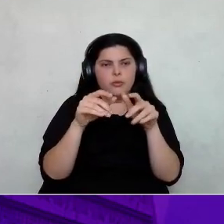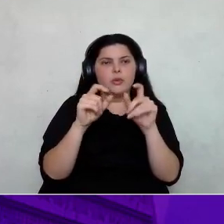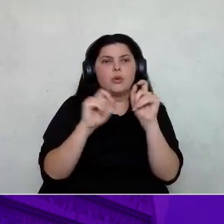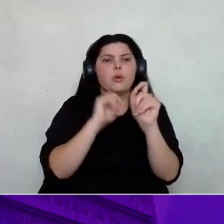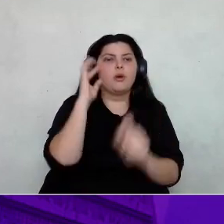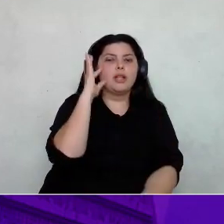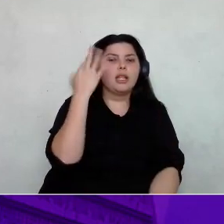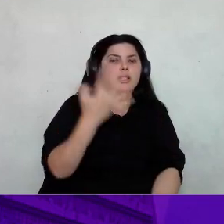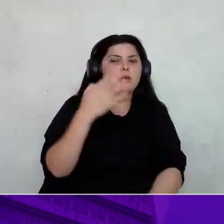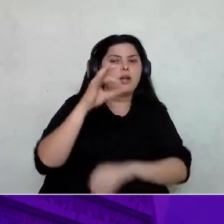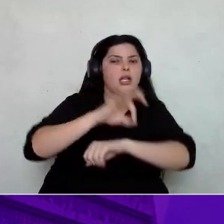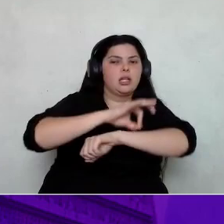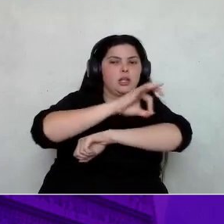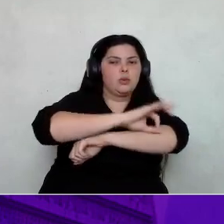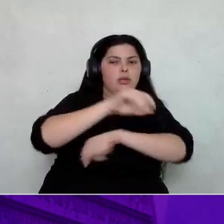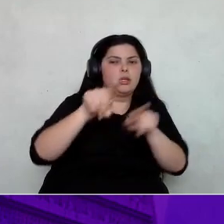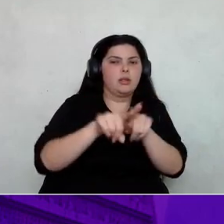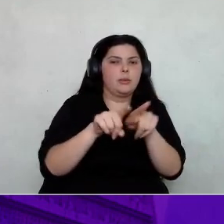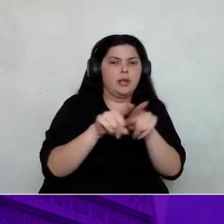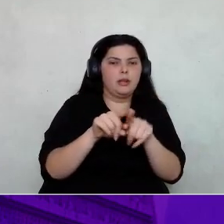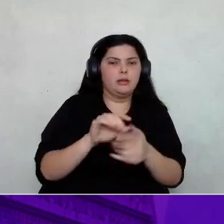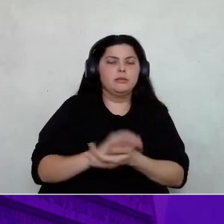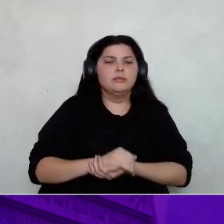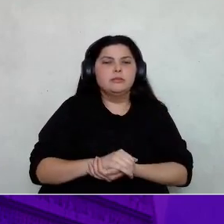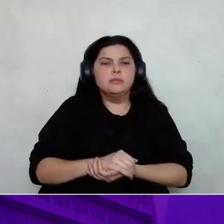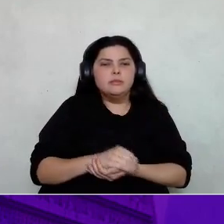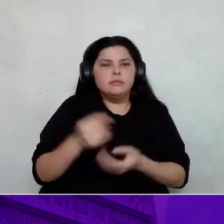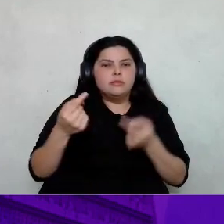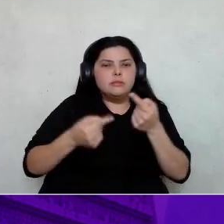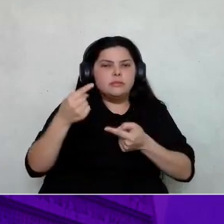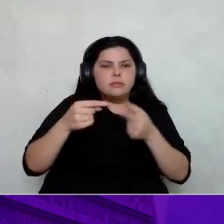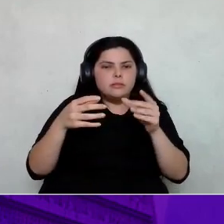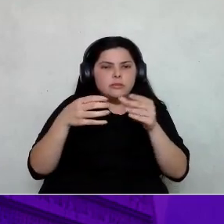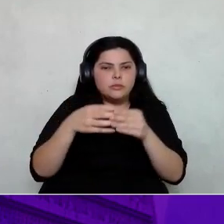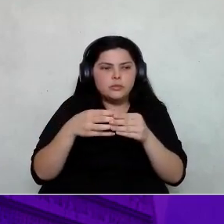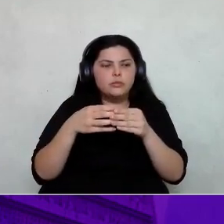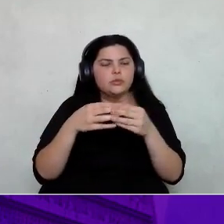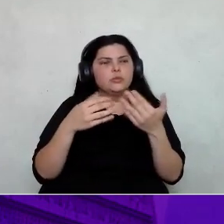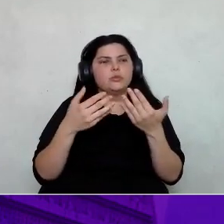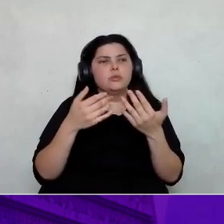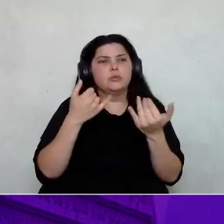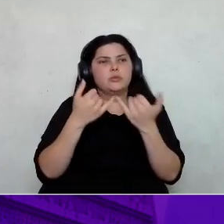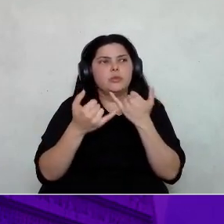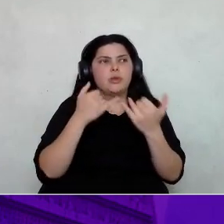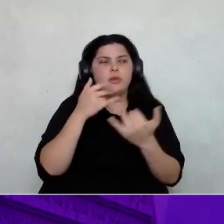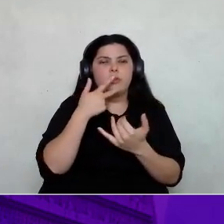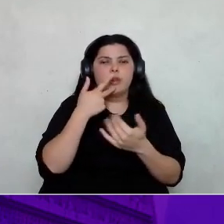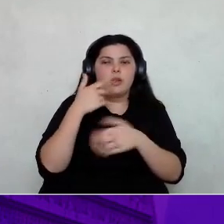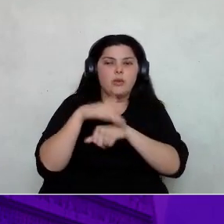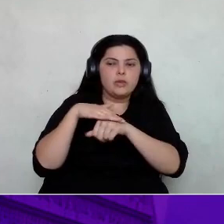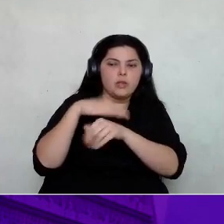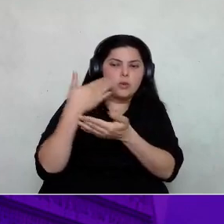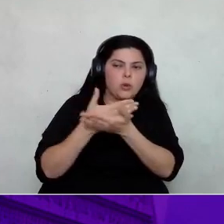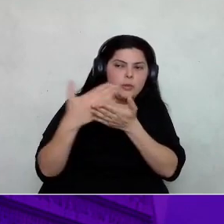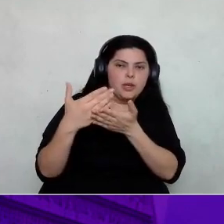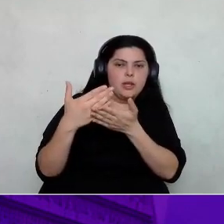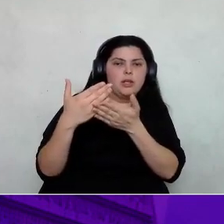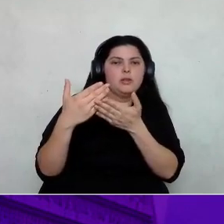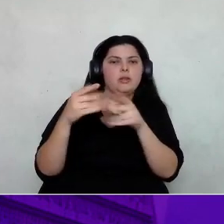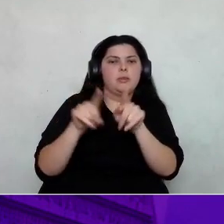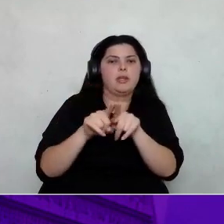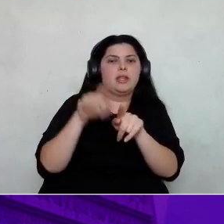que a gente fez, ou arquitetônicas, discutir com a equipe. Então, o que eu falei lá no começo de record decisions é bem